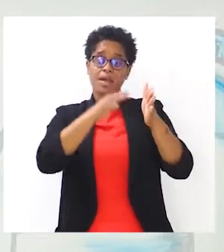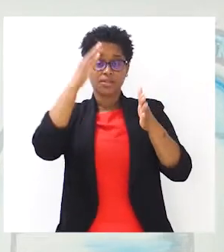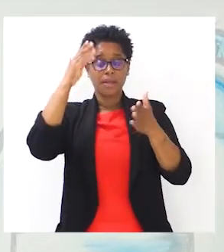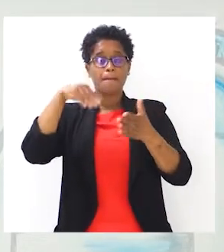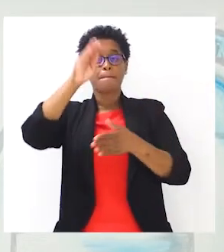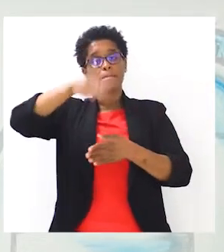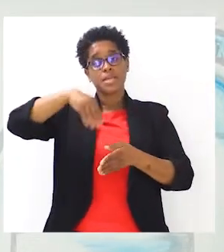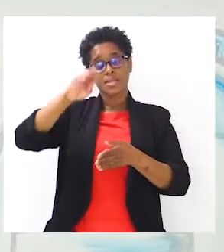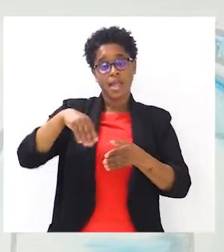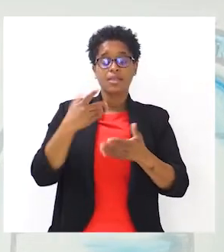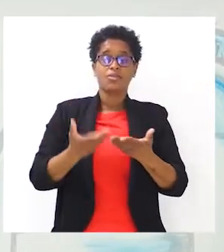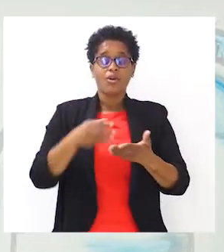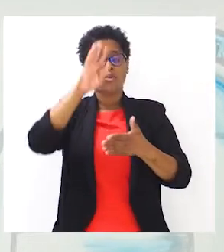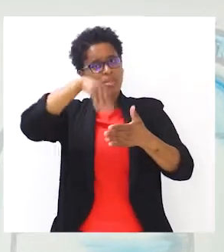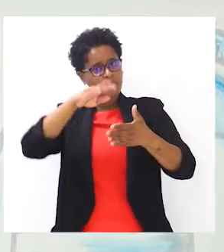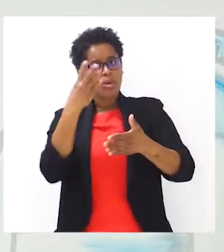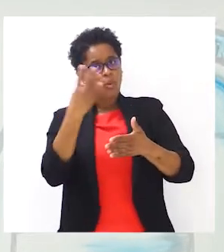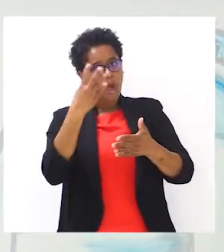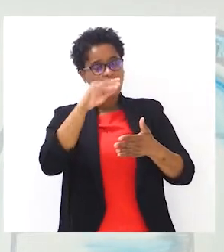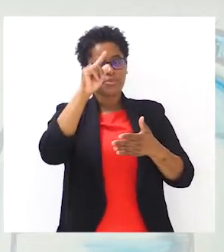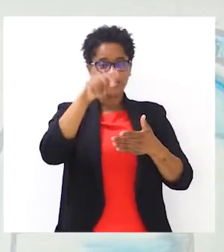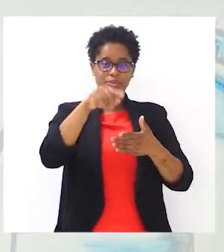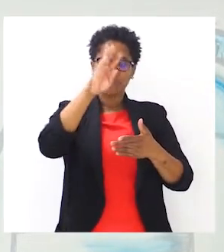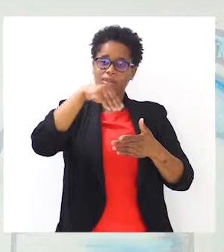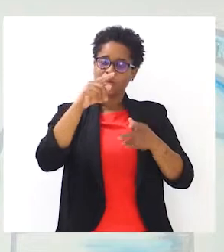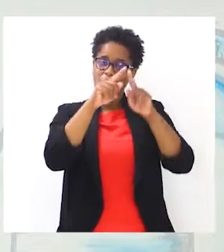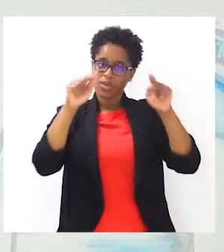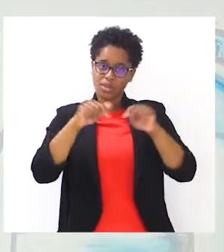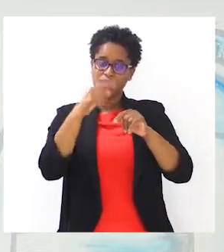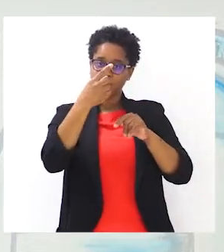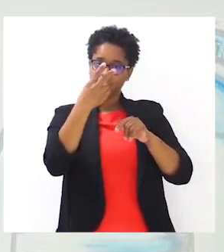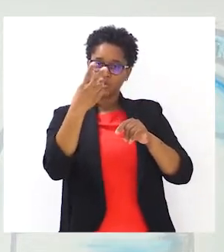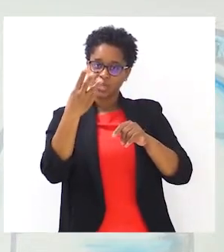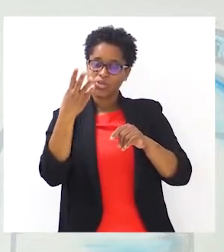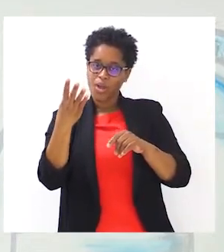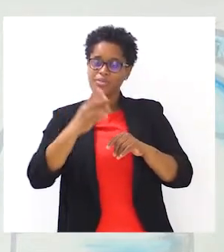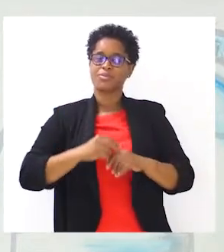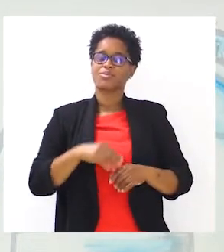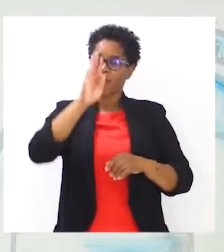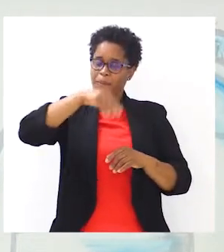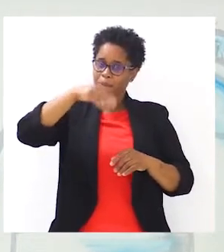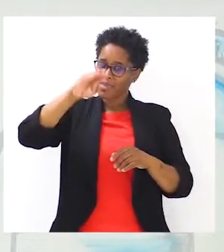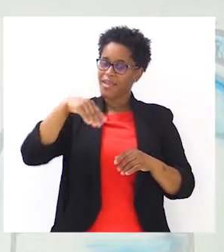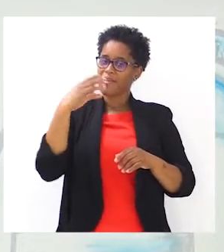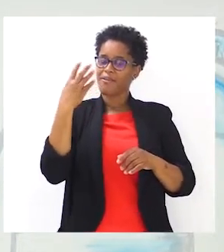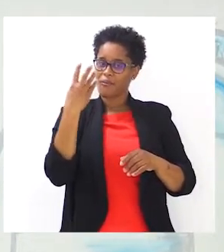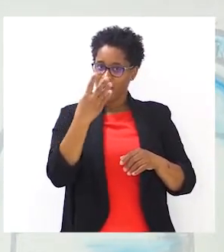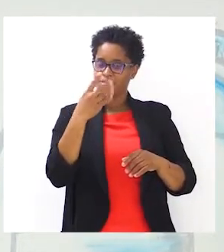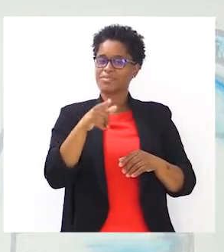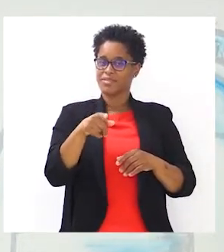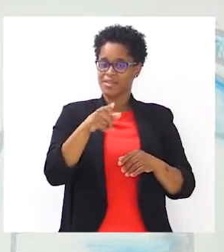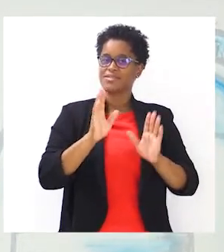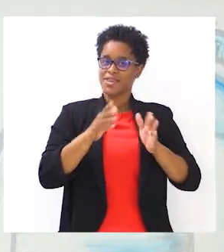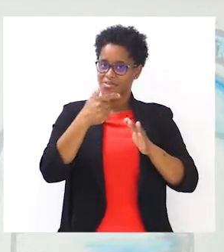4 quadradinhos. 1, 2, 3, 4. Já temos esta